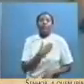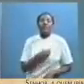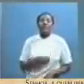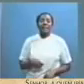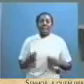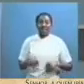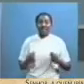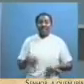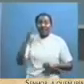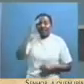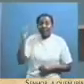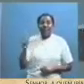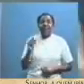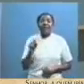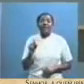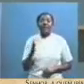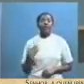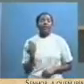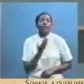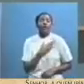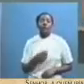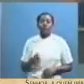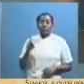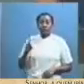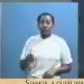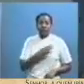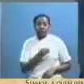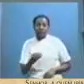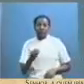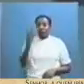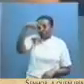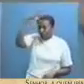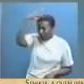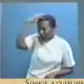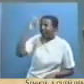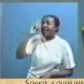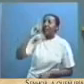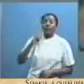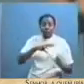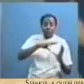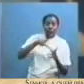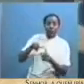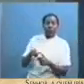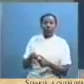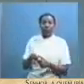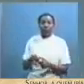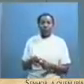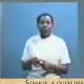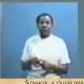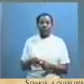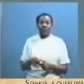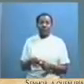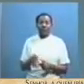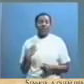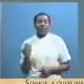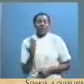Eu sei que eu sou filho do rei do mundo, desse e do outro, da vida inteira. Então eu não vou me vender mais. Gente,